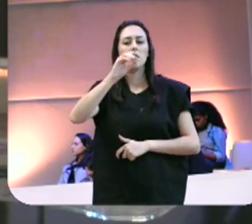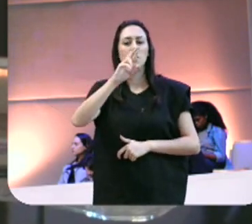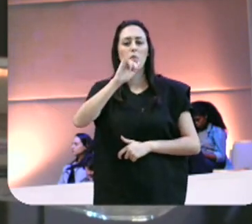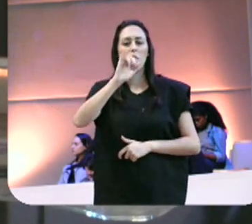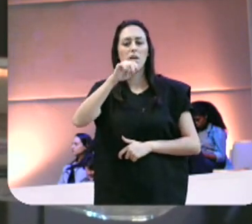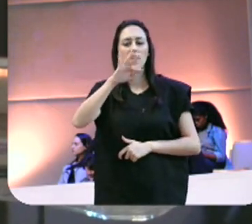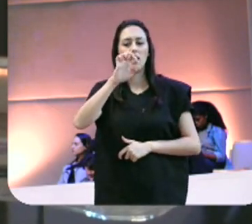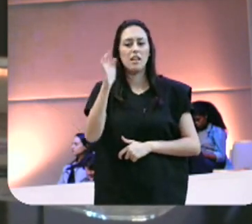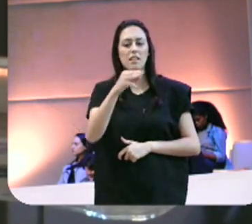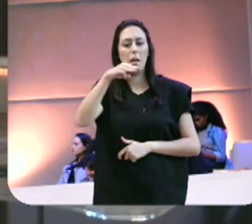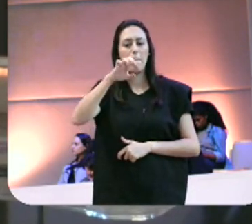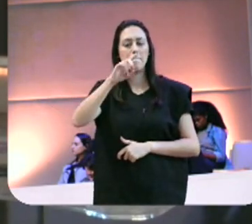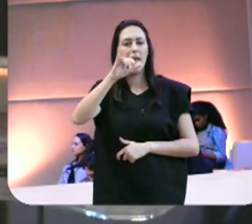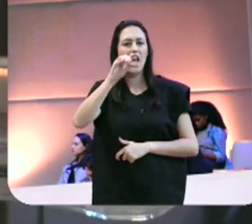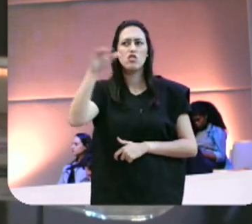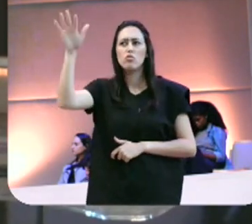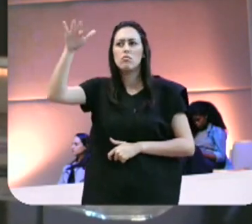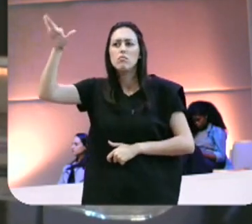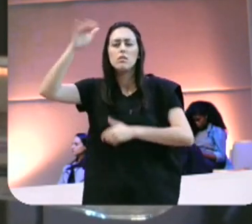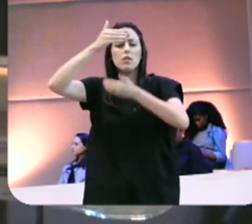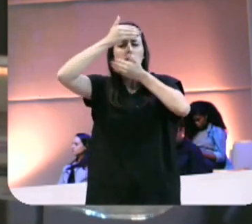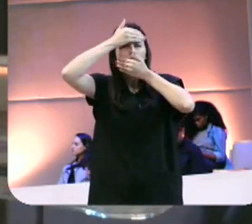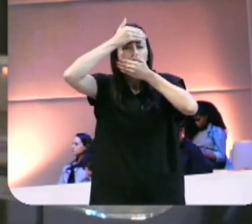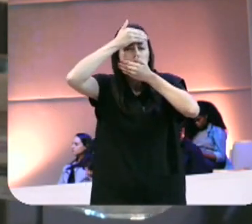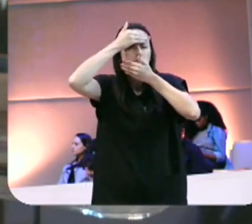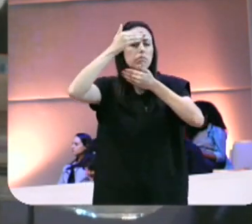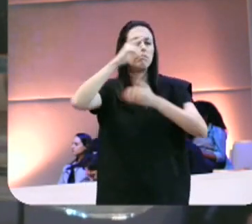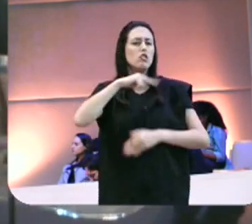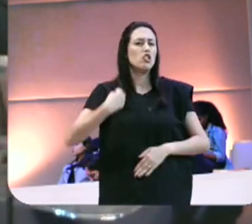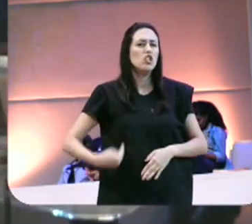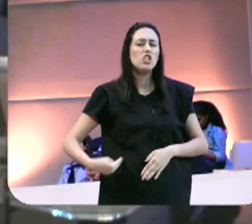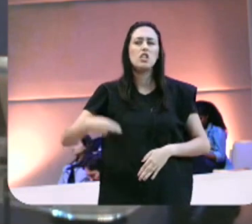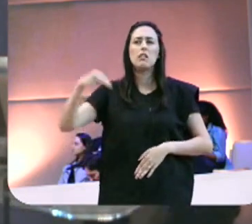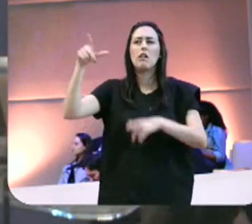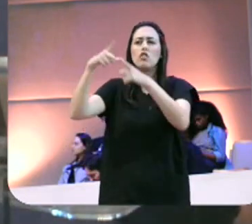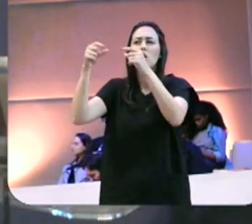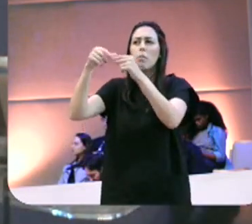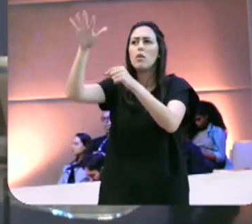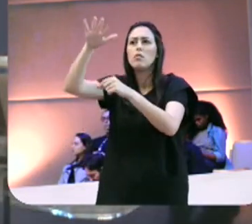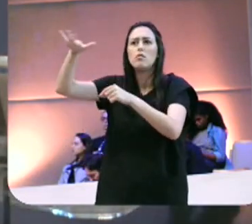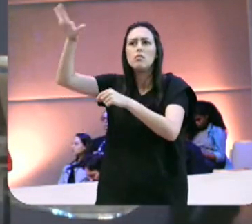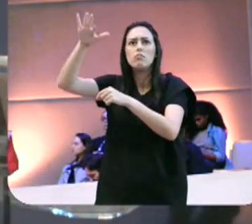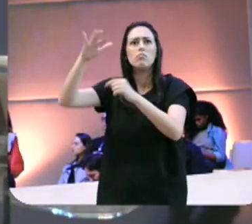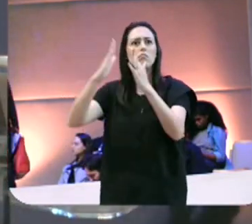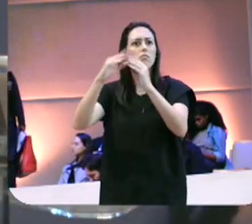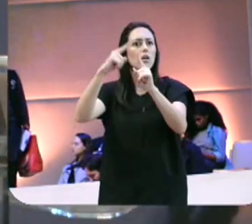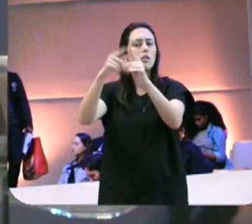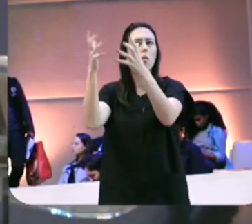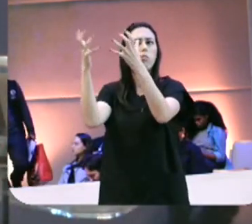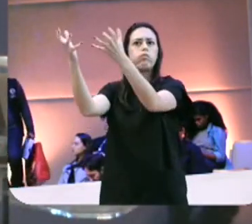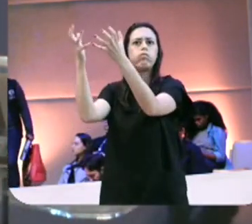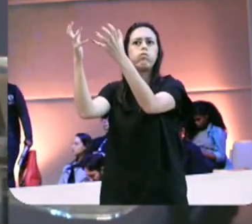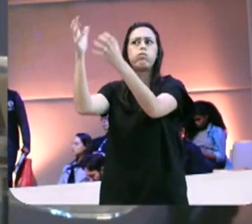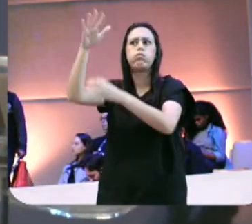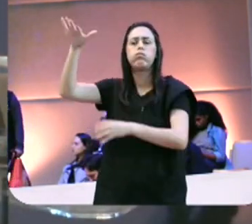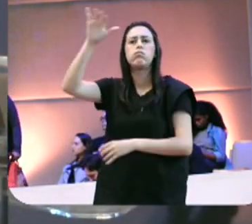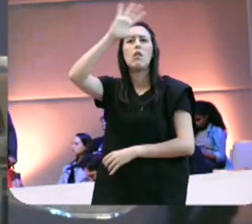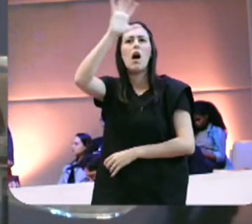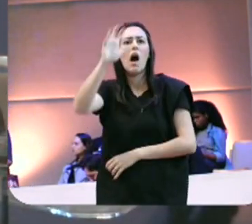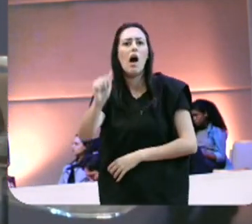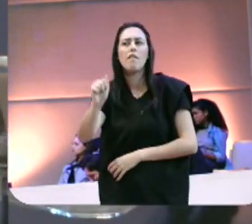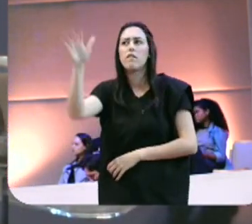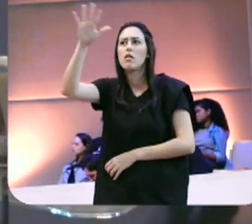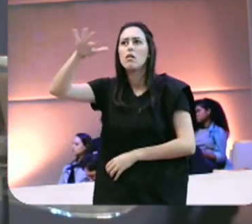Alguém em sã consciência pensaria hoje que a parte mais forte da igreja cristã fosse o Oriente Médio e o norte da África nos nossos